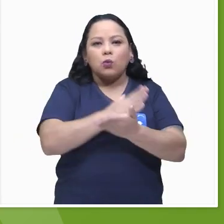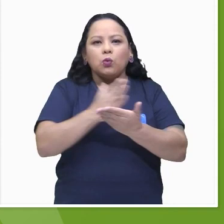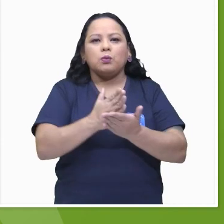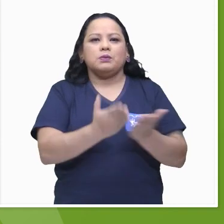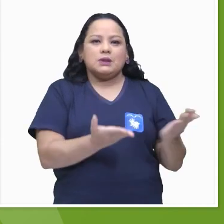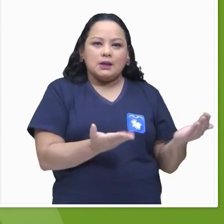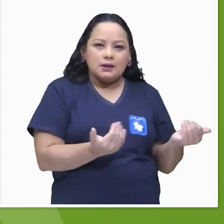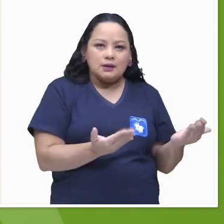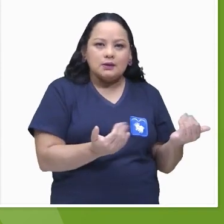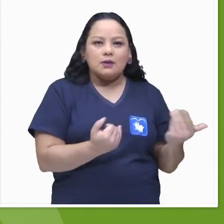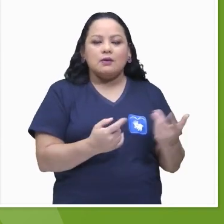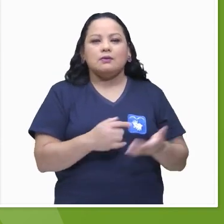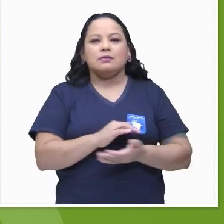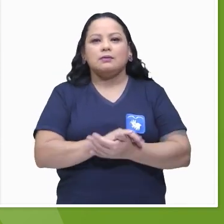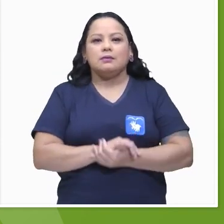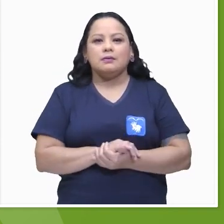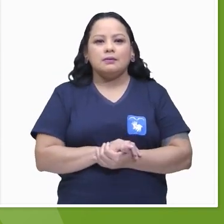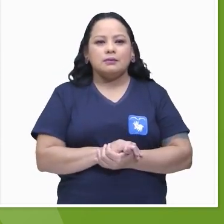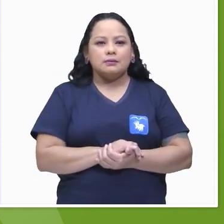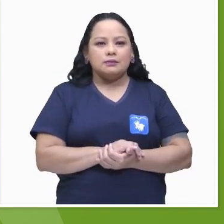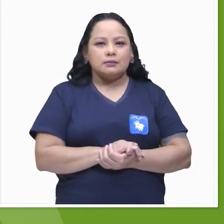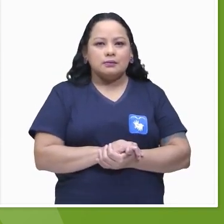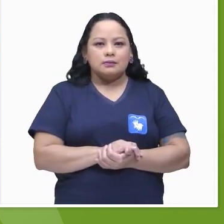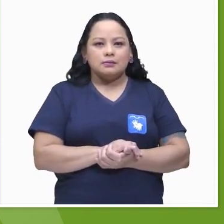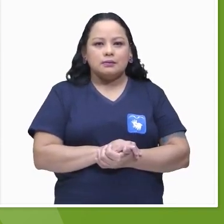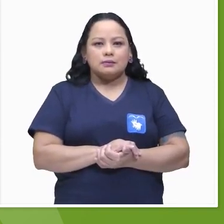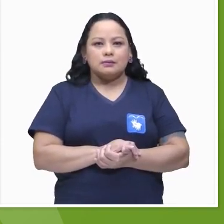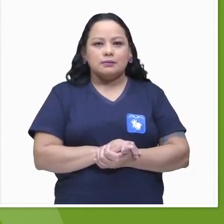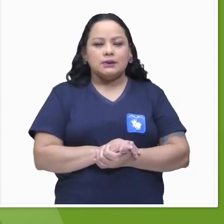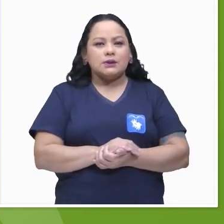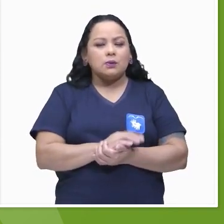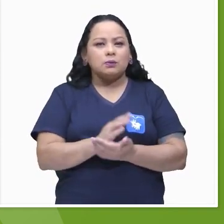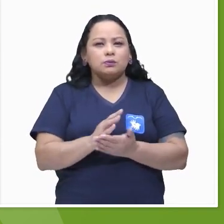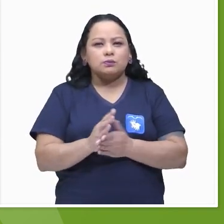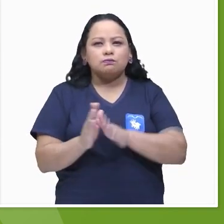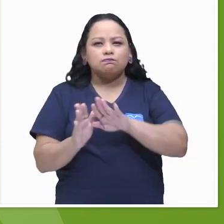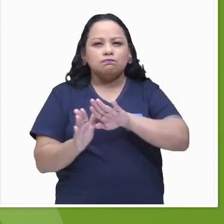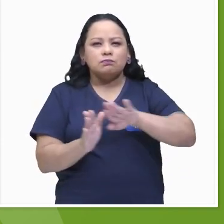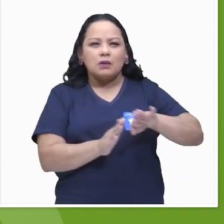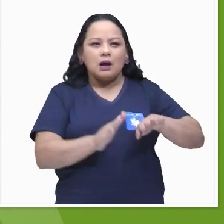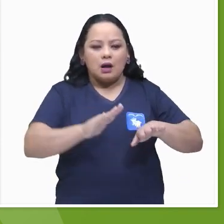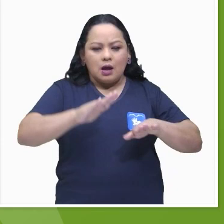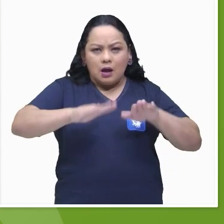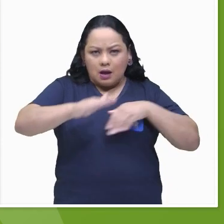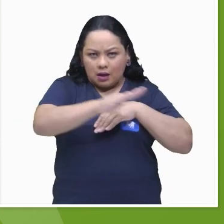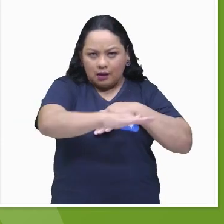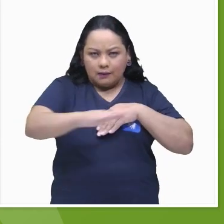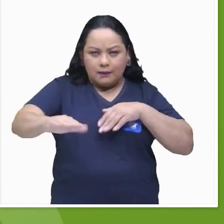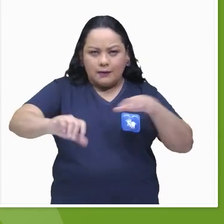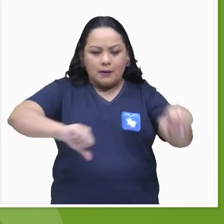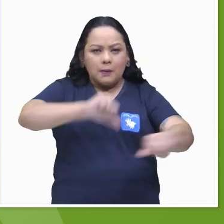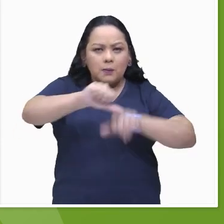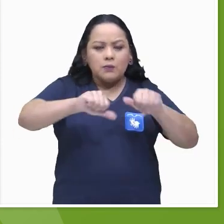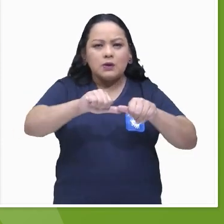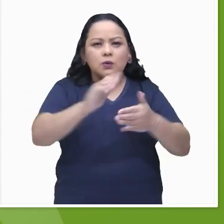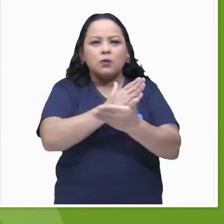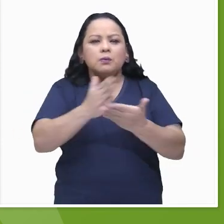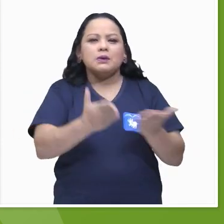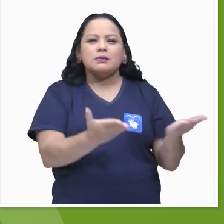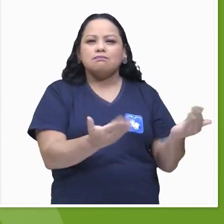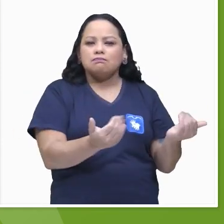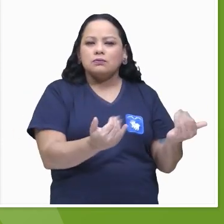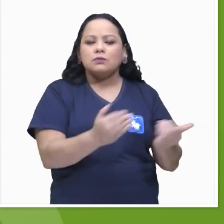puberdade, né? Que é quando ele deixa de ser criança e passa para ser adolescente, tá? E